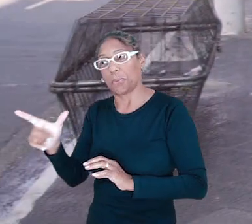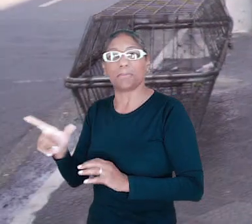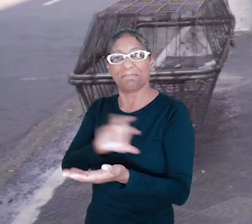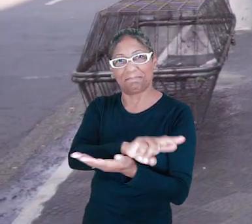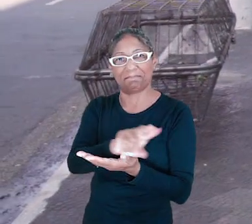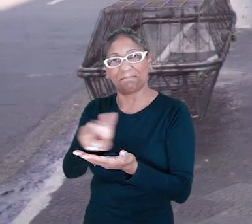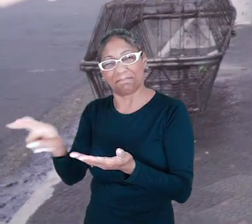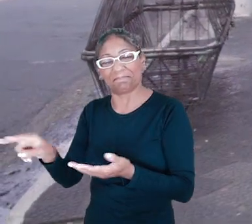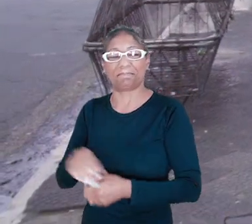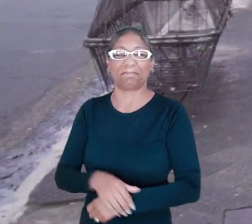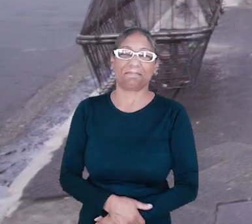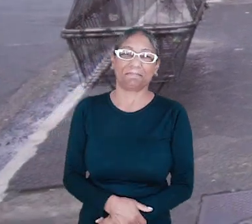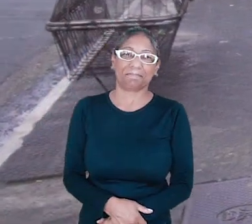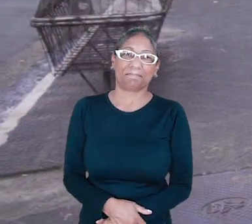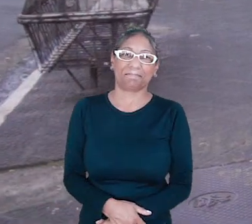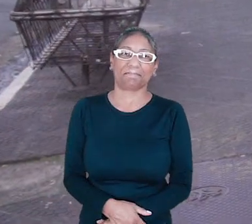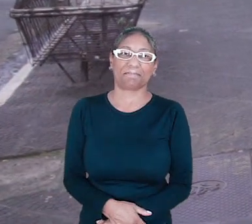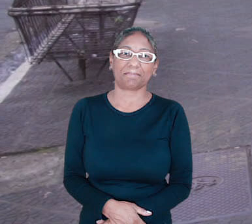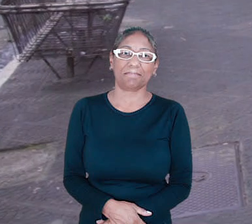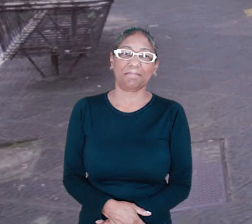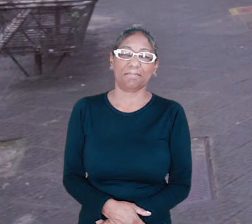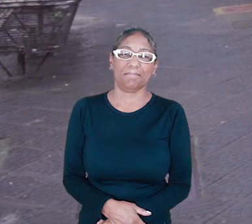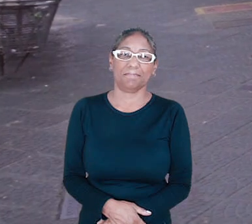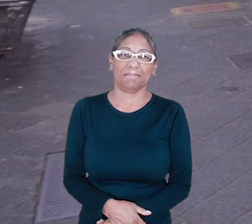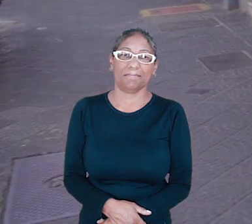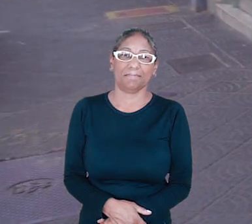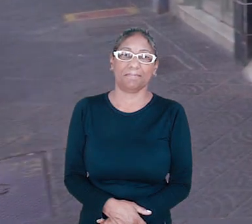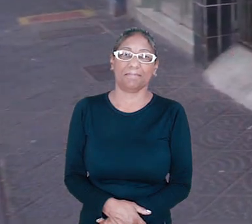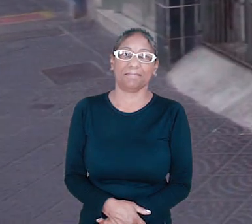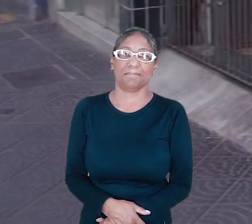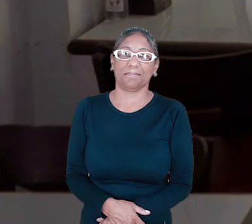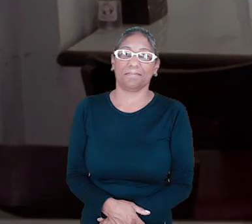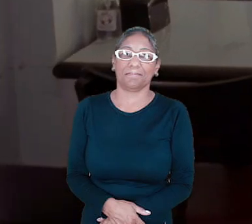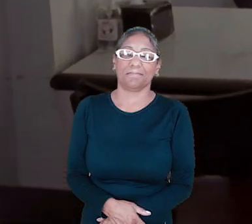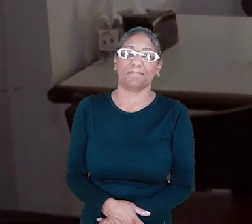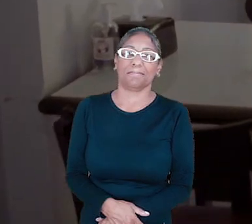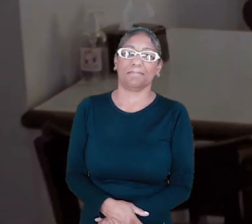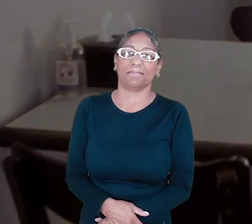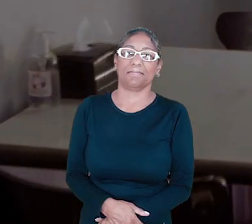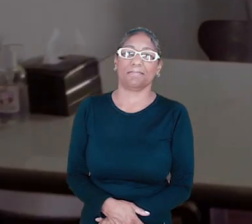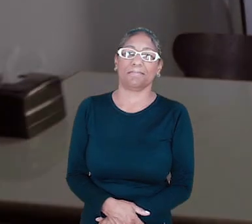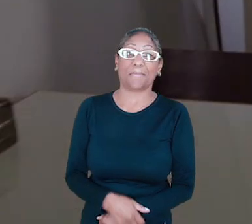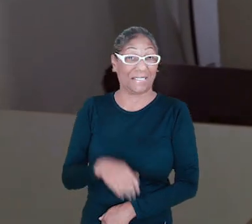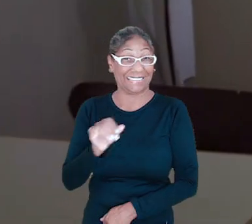Mulher com máscara de proteção andando na rua. Ela entra no Dabok Factory.